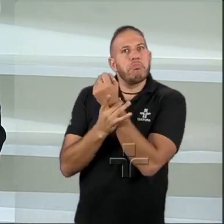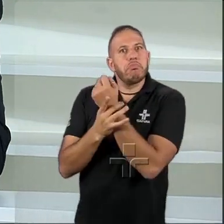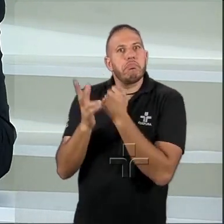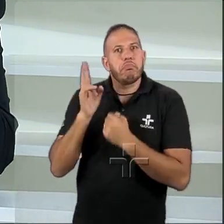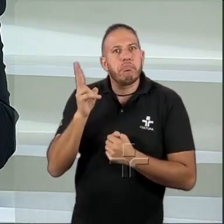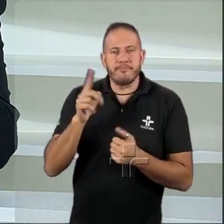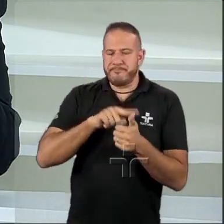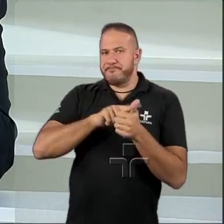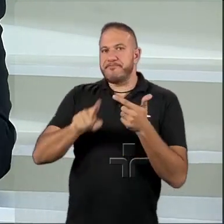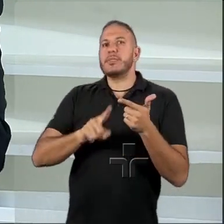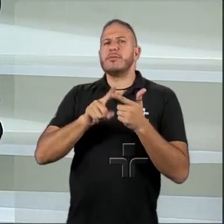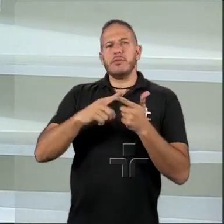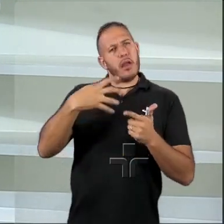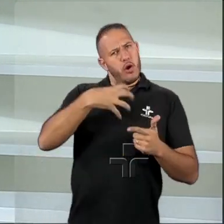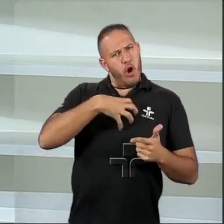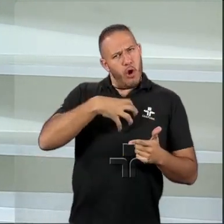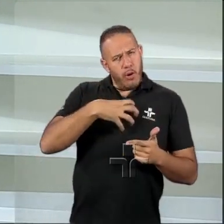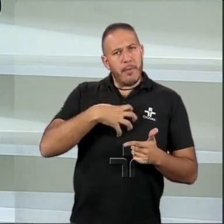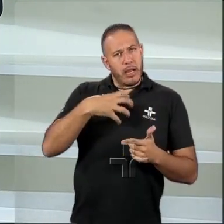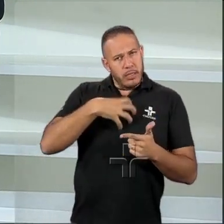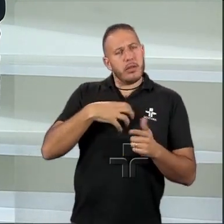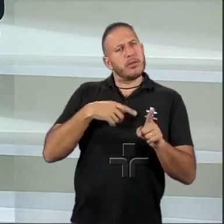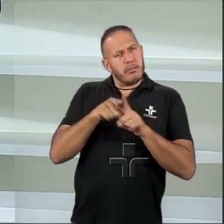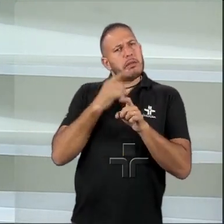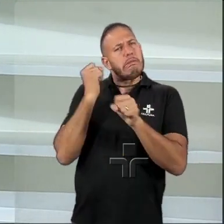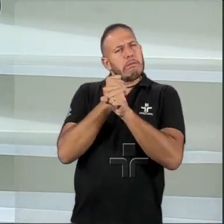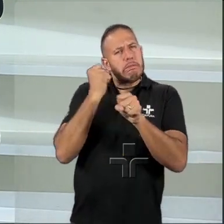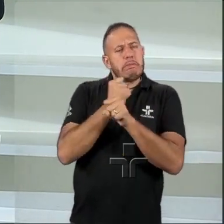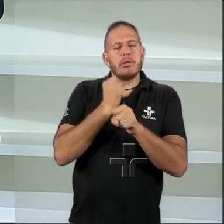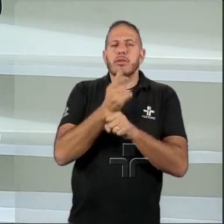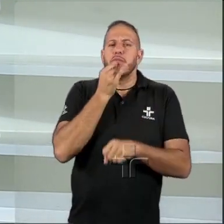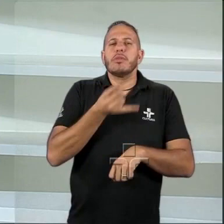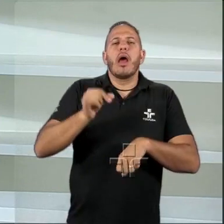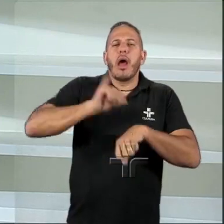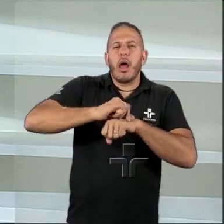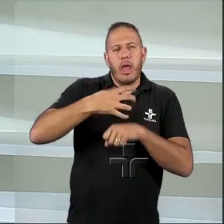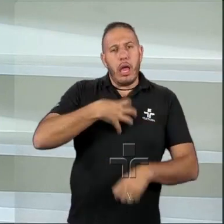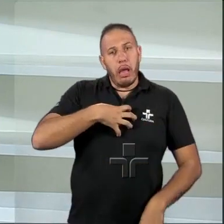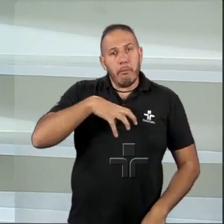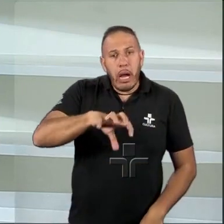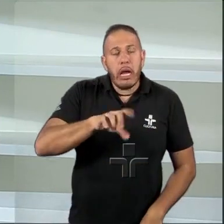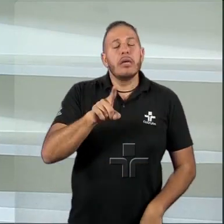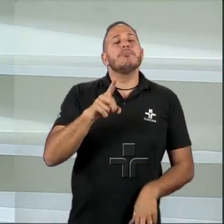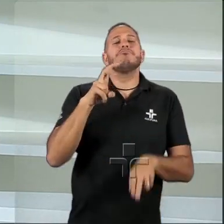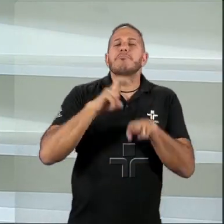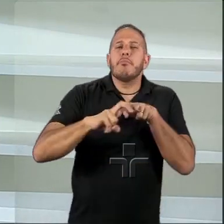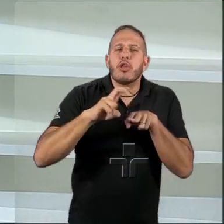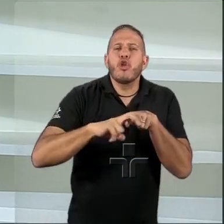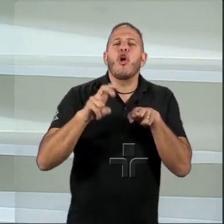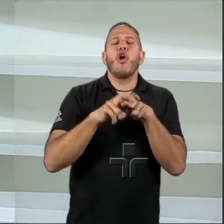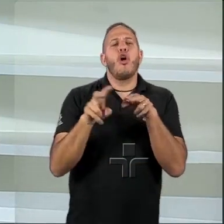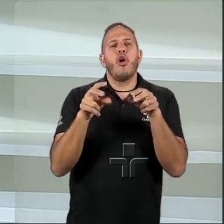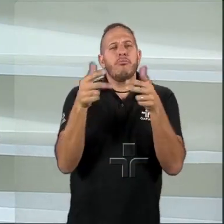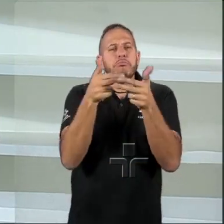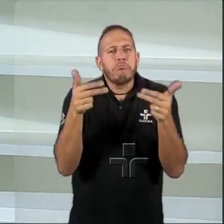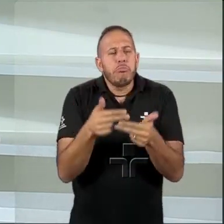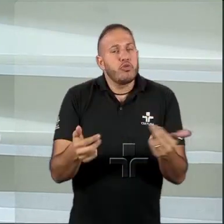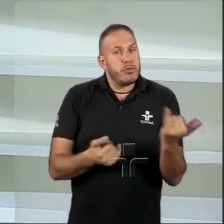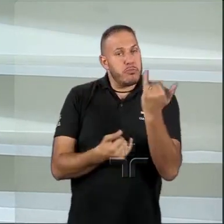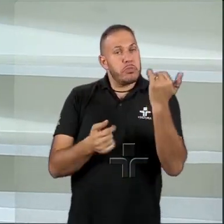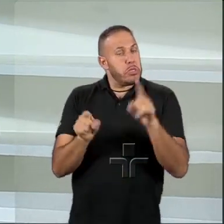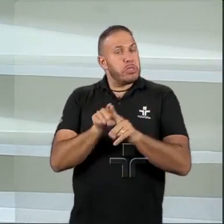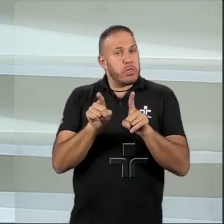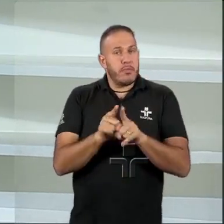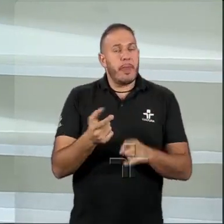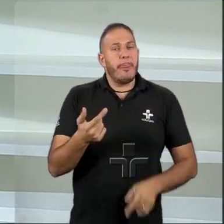uma série de obras do governo, Salvador, por exemplo, o metrô e tudo mais, que foram muito importantes também. Então,